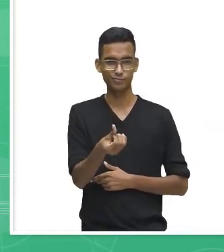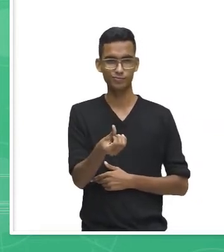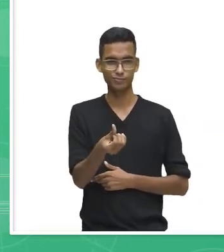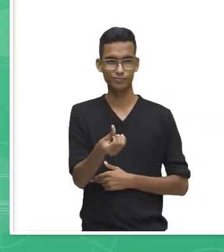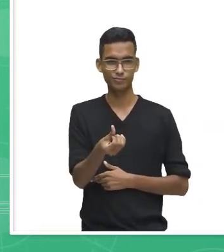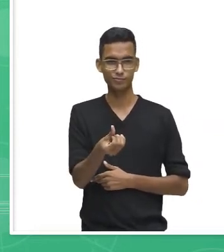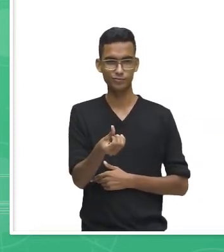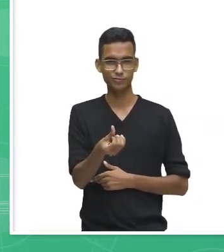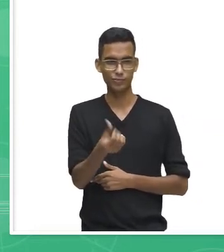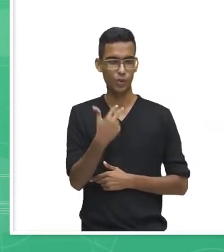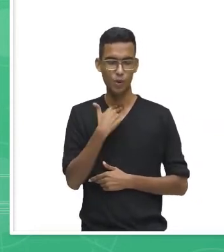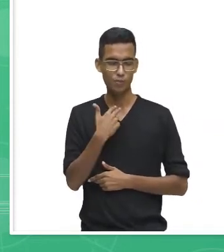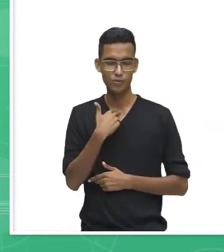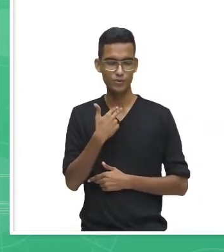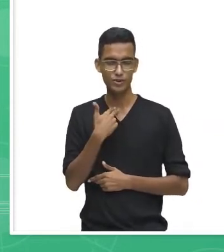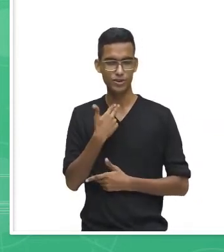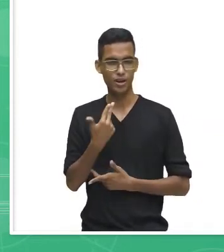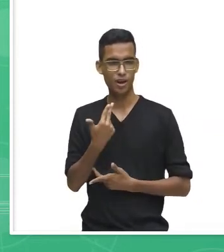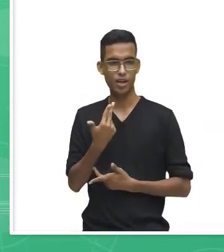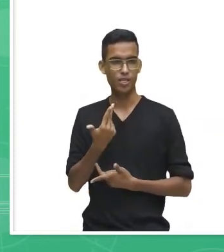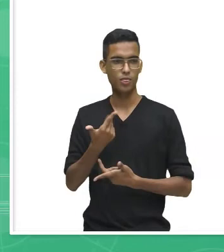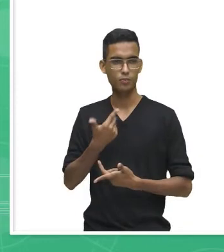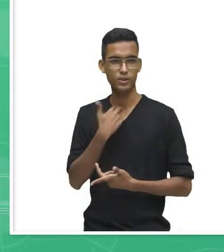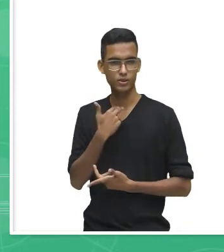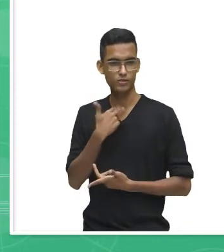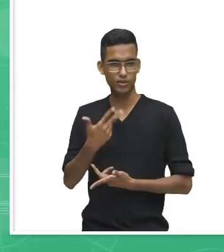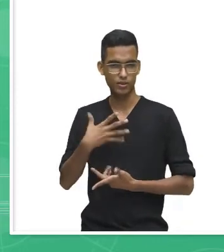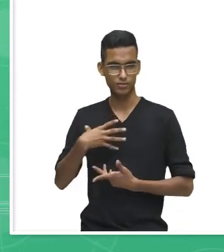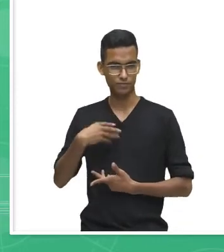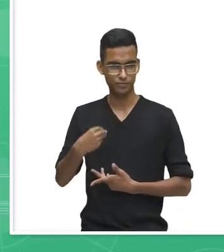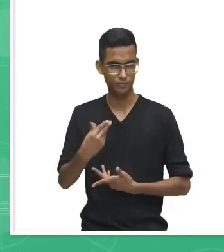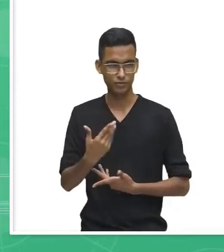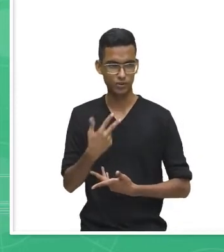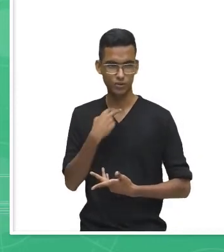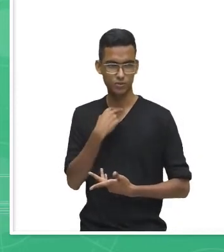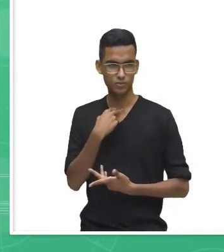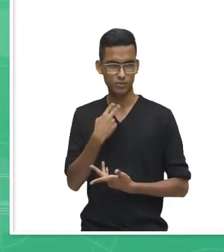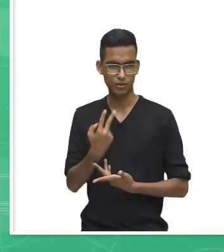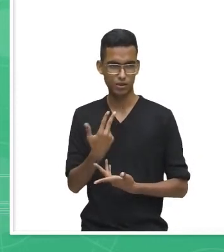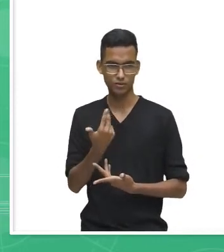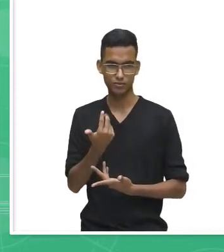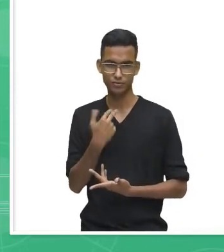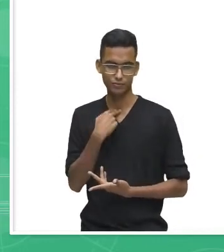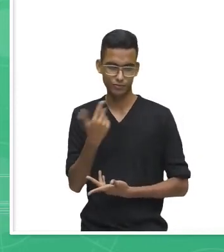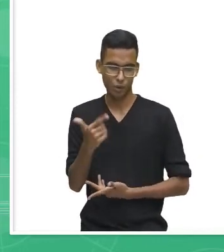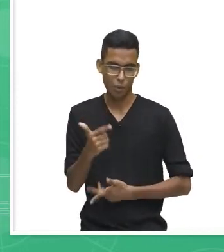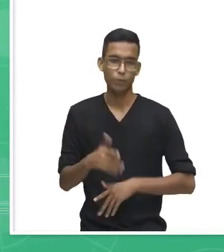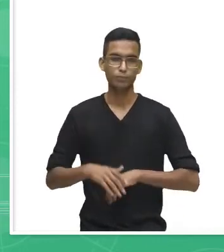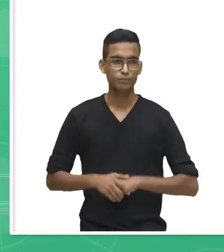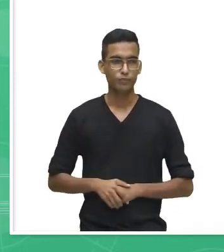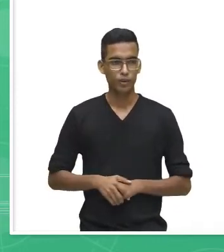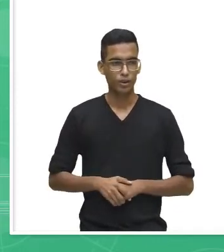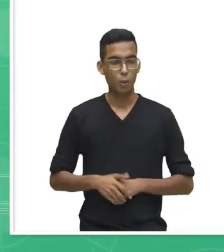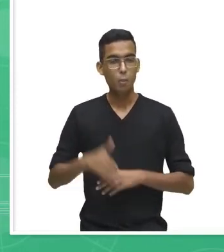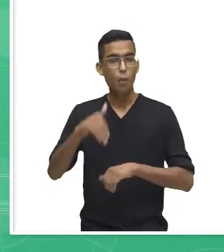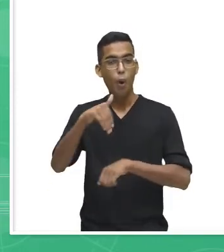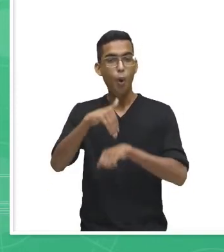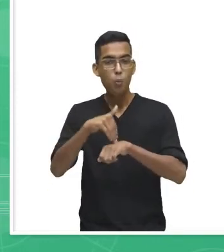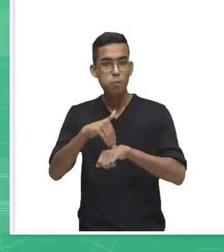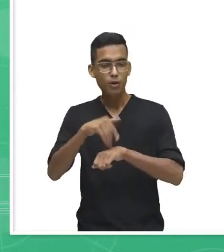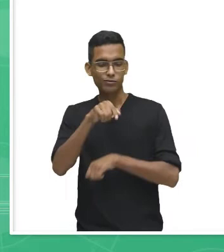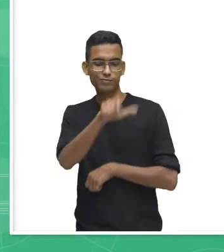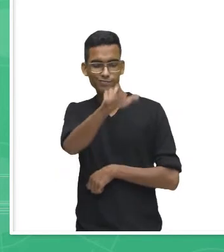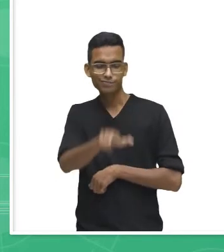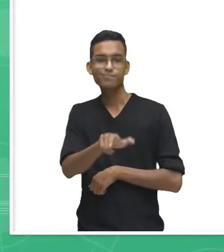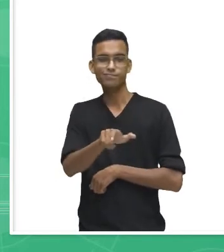uma administração que seja inteligente para resolver as questões naquele momento, né? Que tem ali as condições de